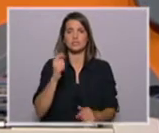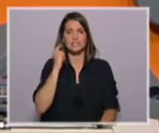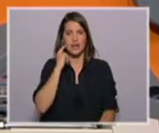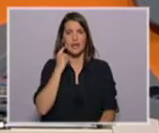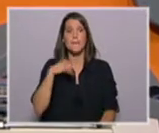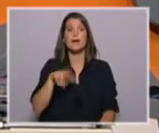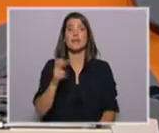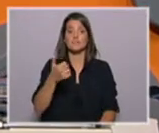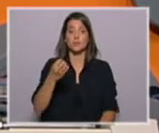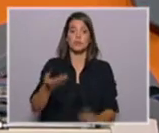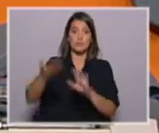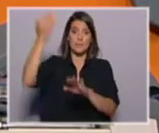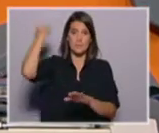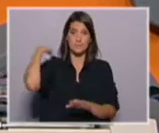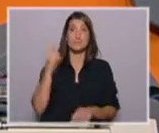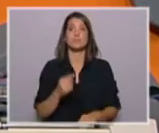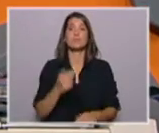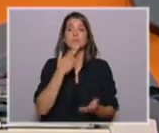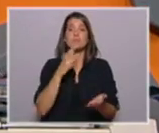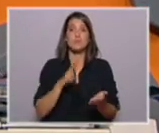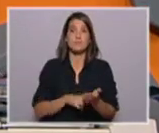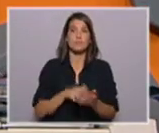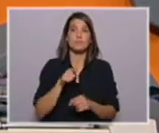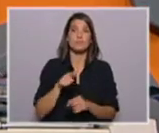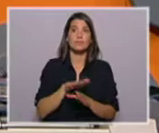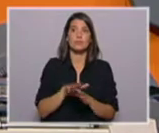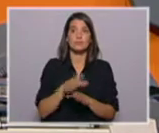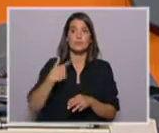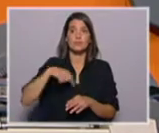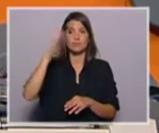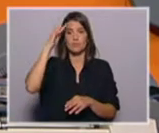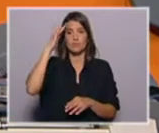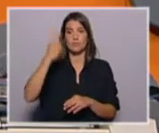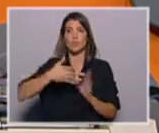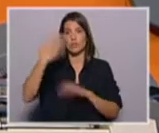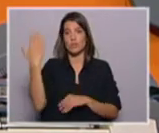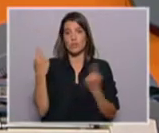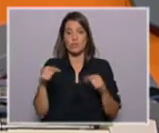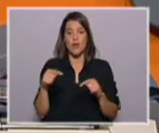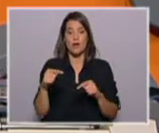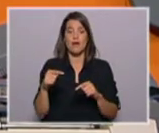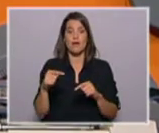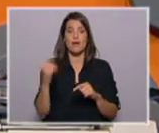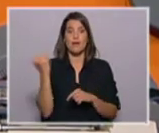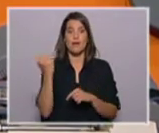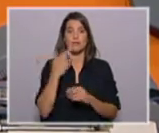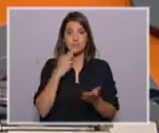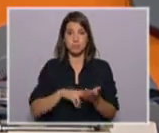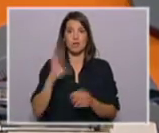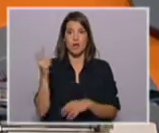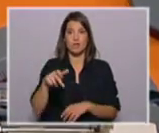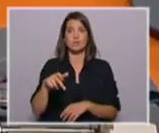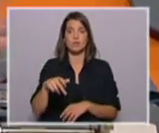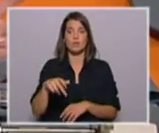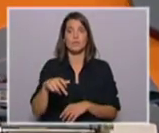50 anos, a realidade que nós imaginávamos um dia ser apenas ficção, aconteceu mesmo.